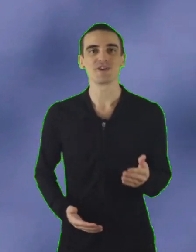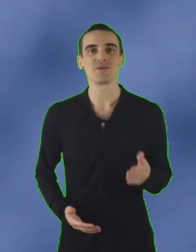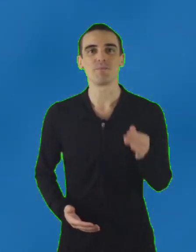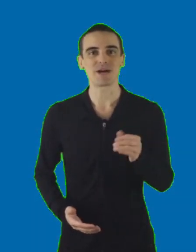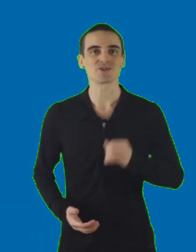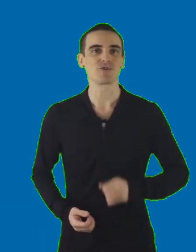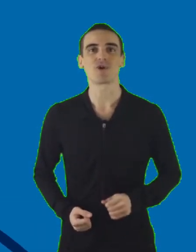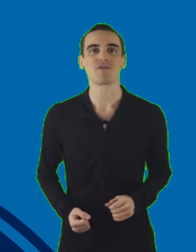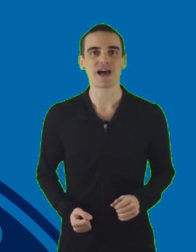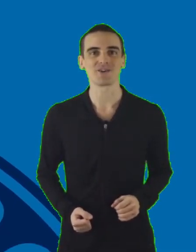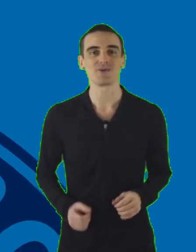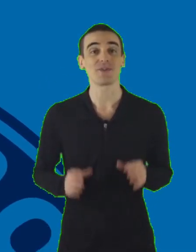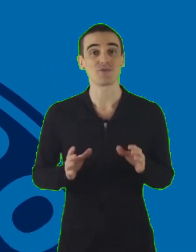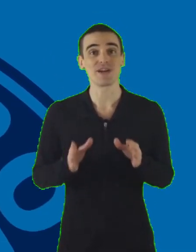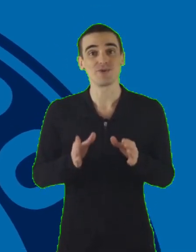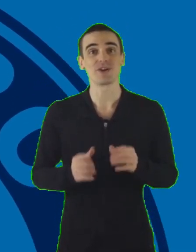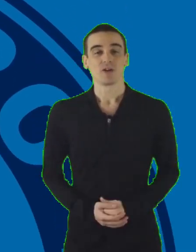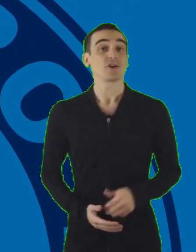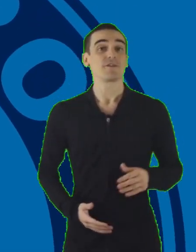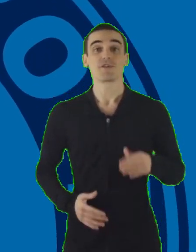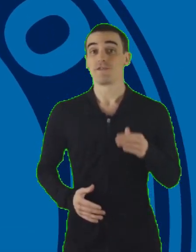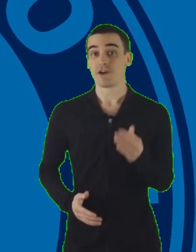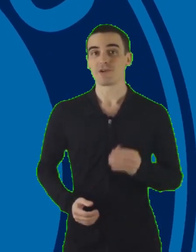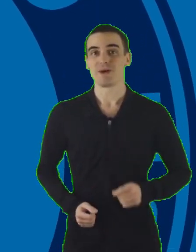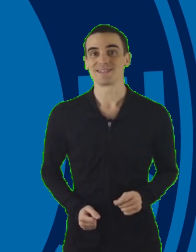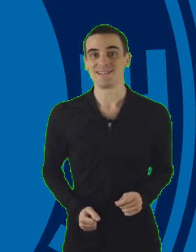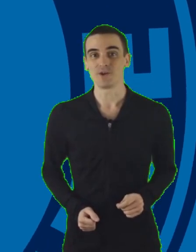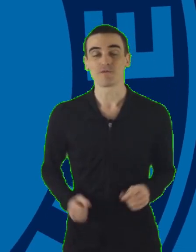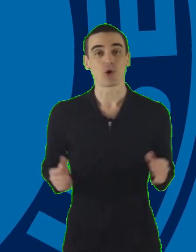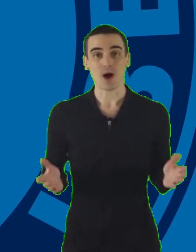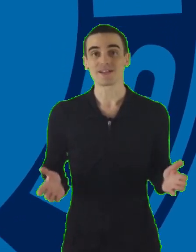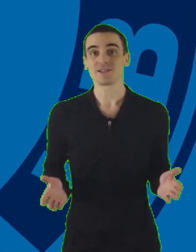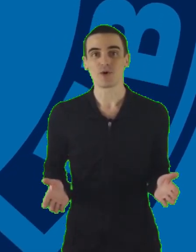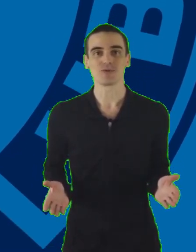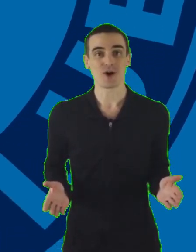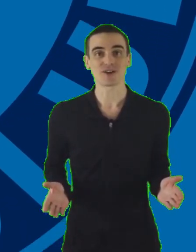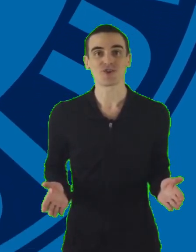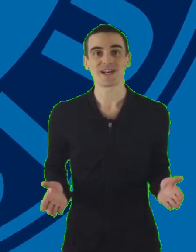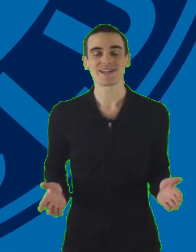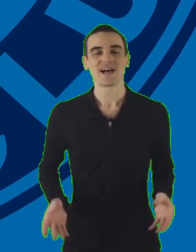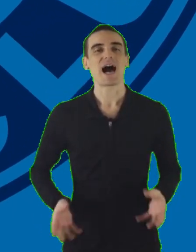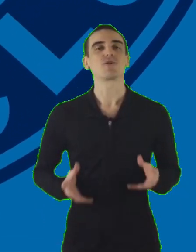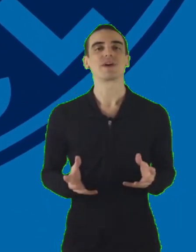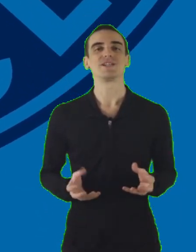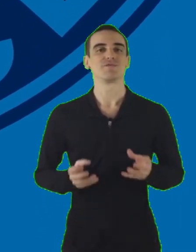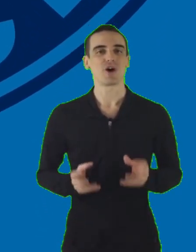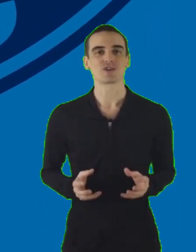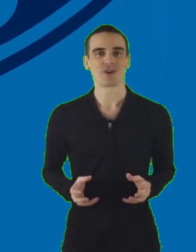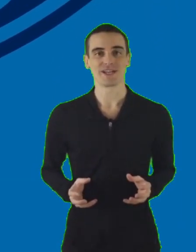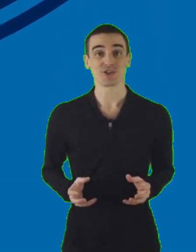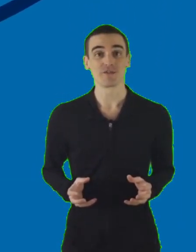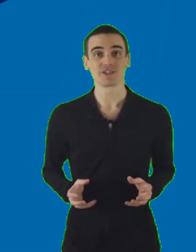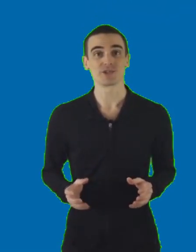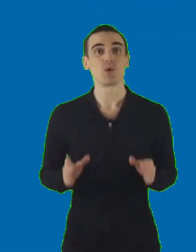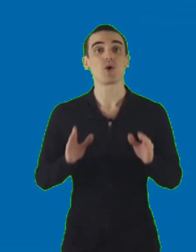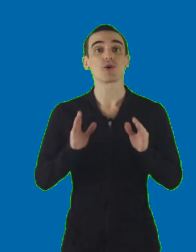clubes por lá. Para não perder as últimas notícias do Cruzeiro em primeira mão, é muito importante que você deixe seu like nesse vídeo para o YouTube continuar divulgando